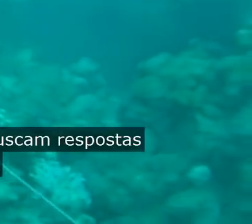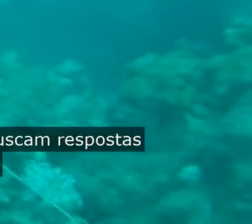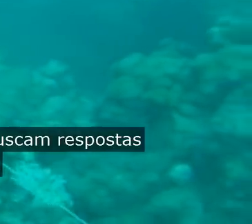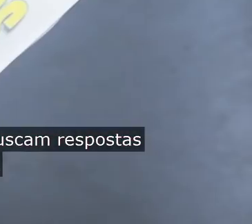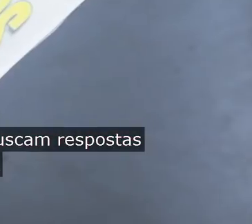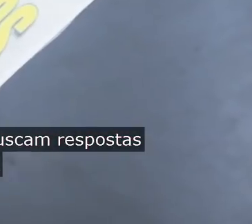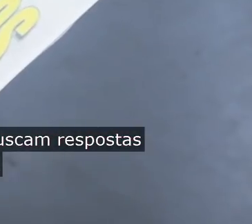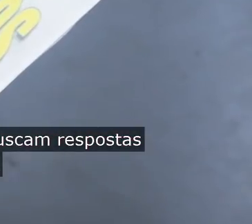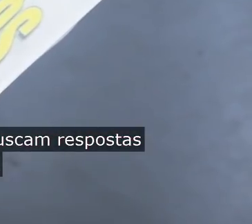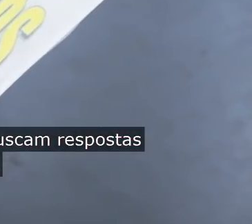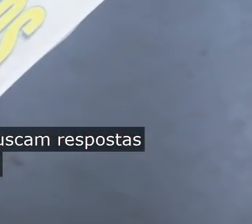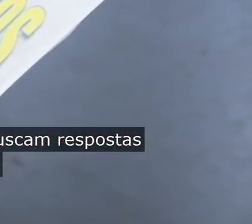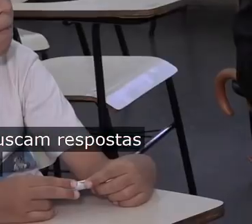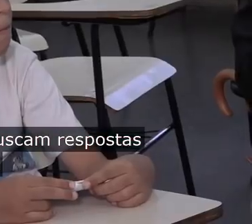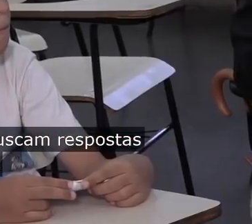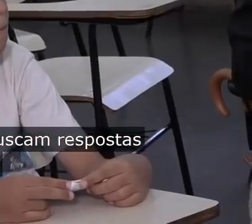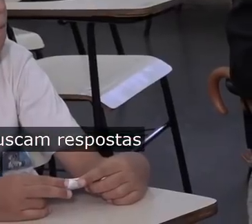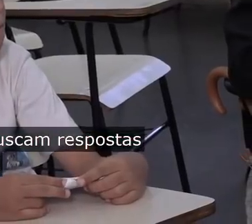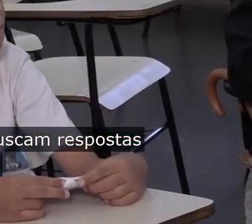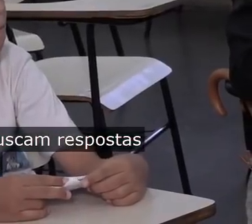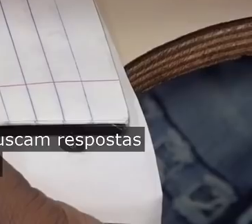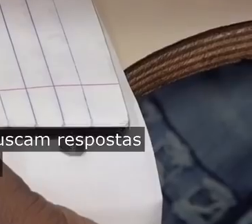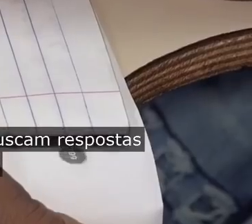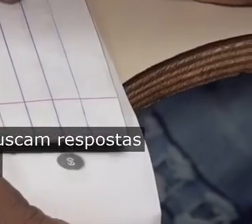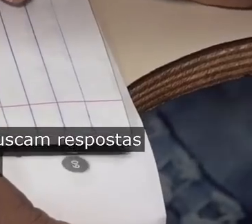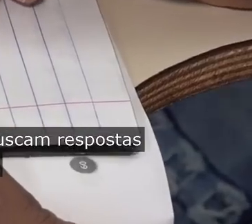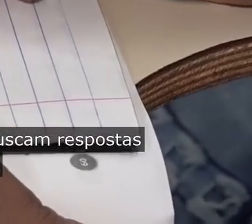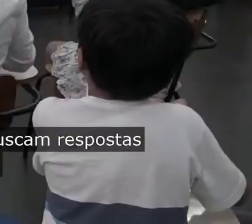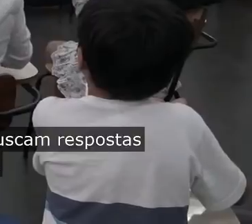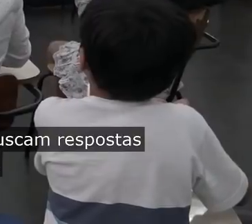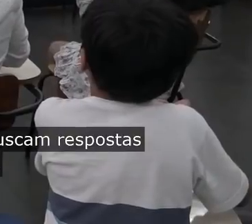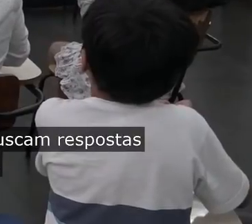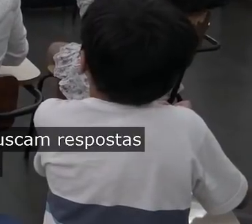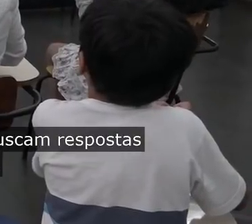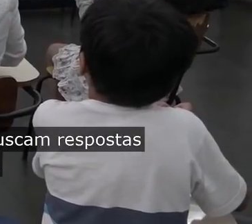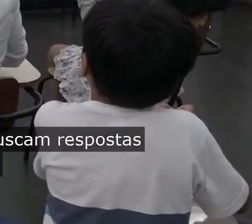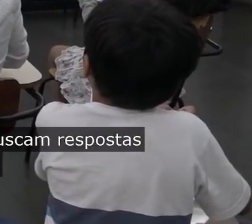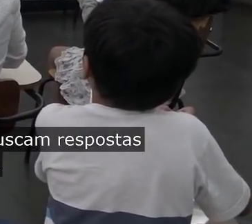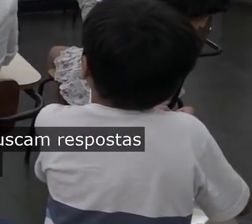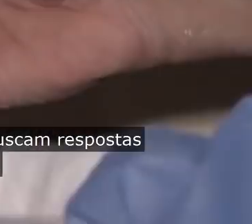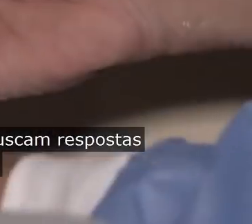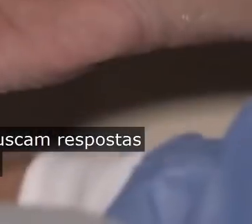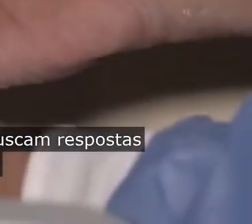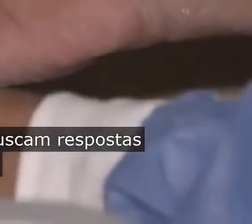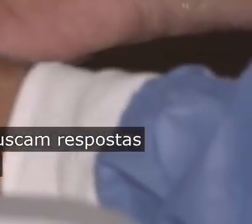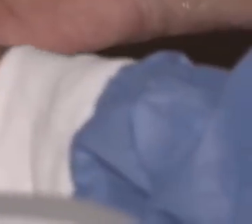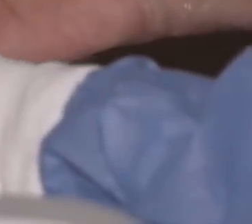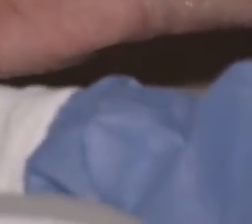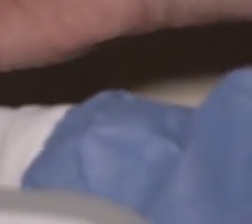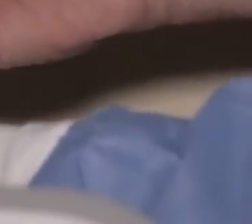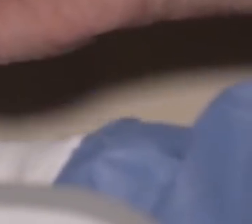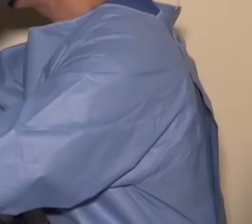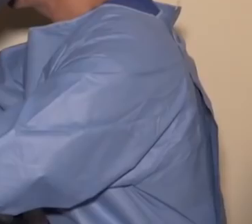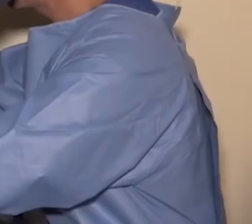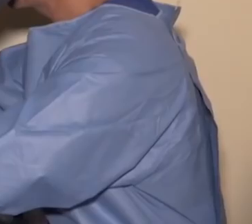públicas, apontam caminhos, buscam respostas para os complexos desafios da atualidade.